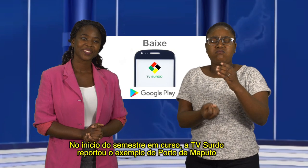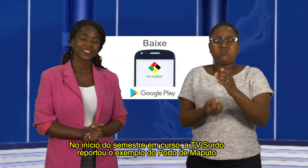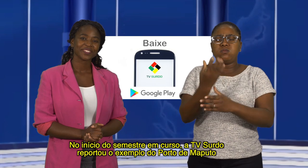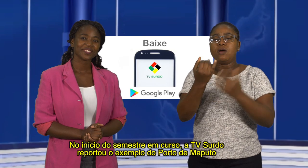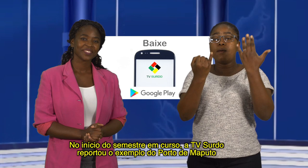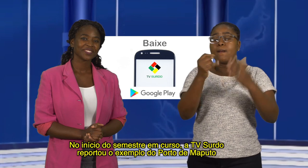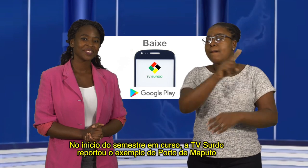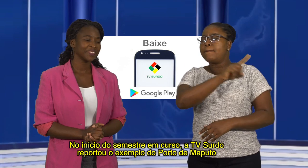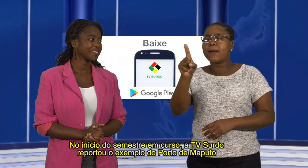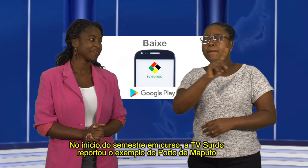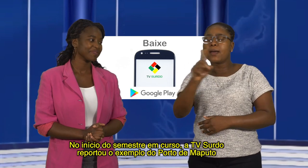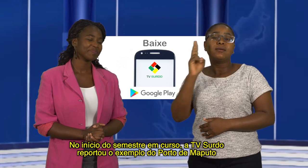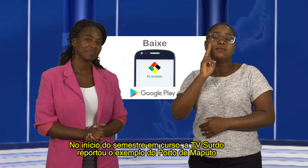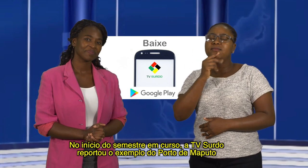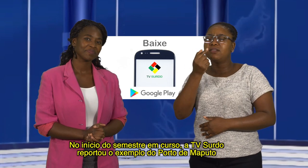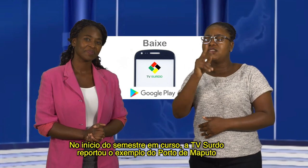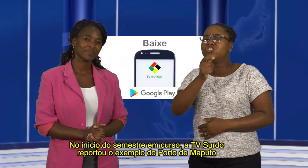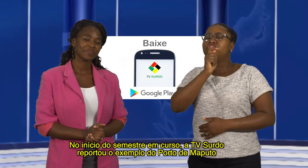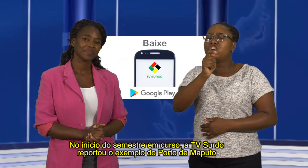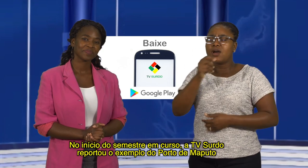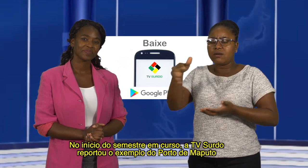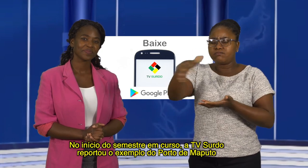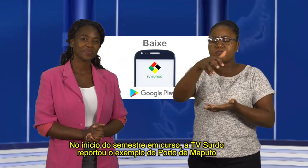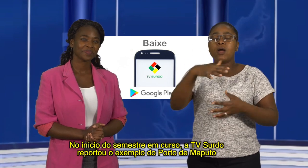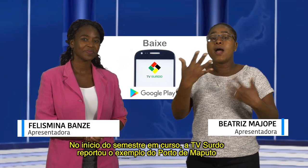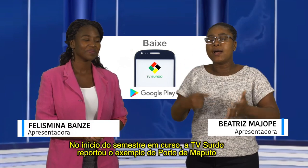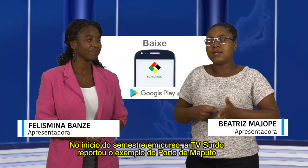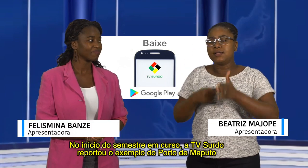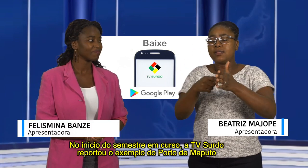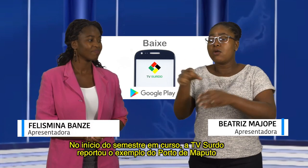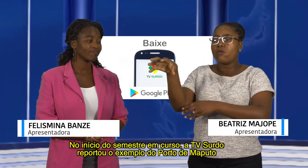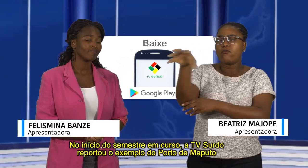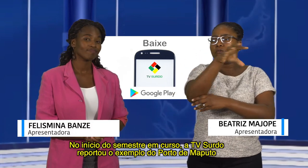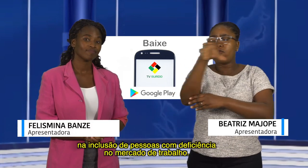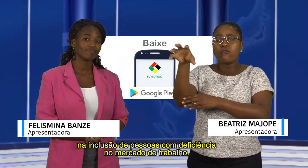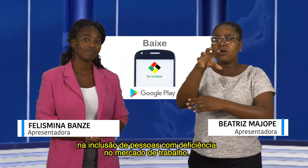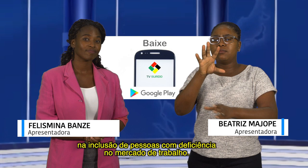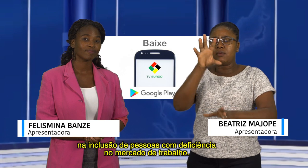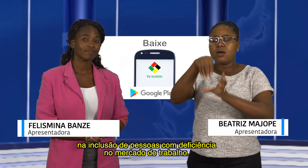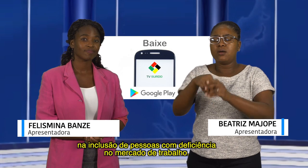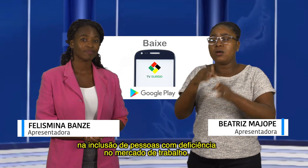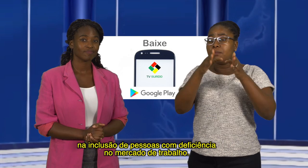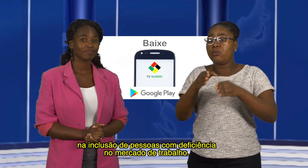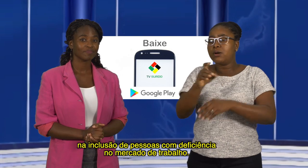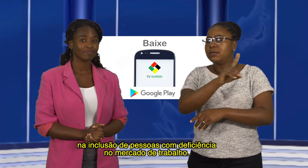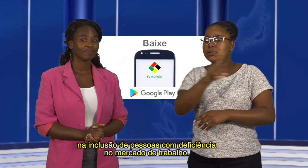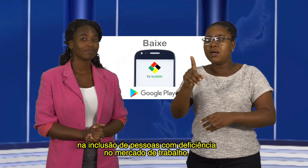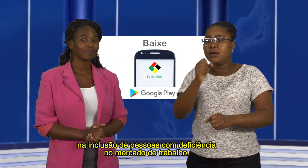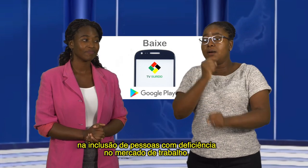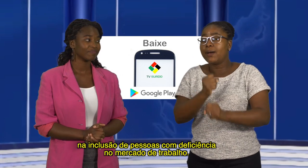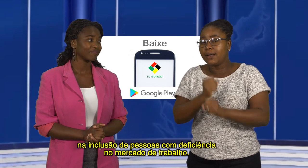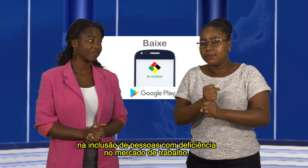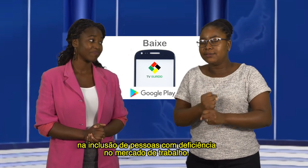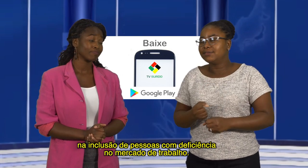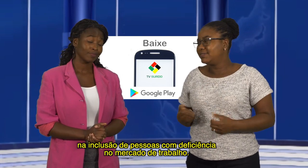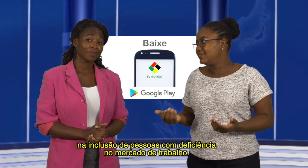No início do semestre em curso, a TV Surdo reportou o exemplo do Porto de Maputo na inclusão de pessoas com